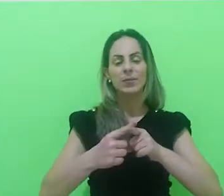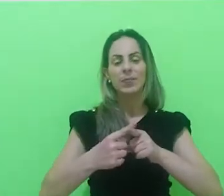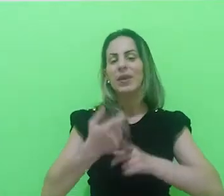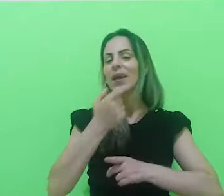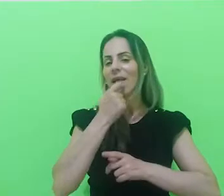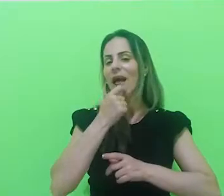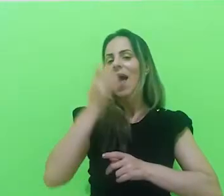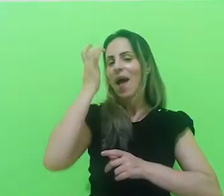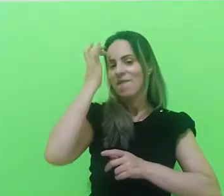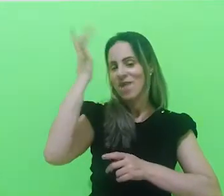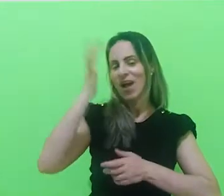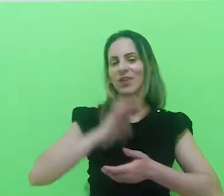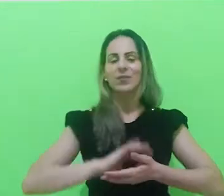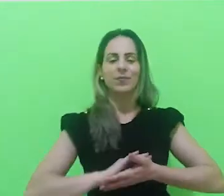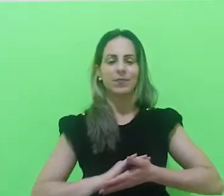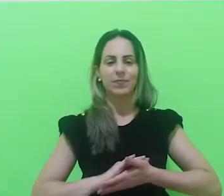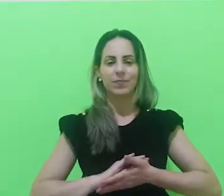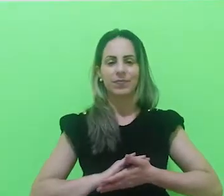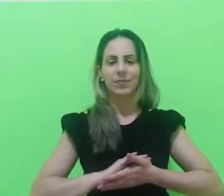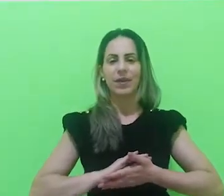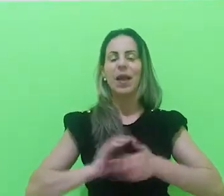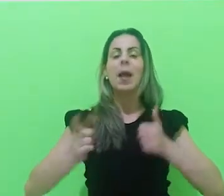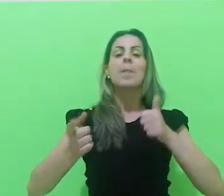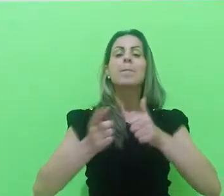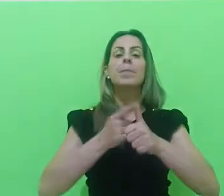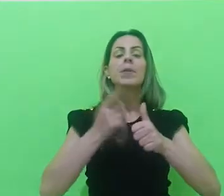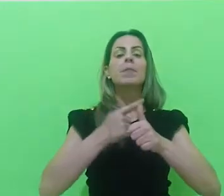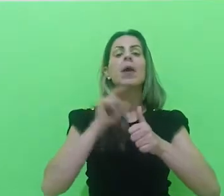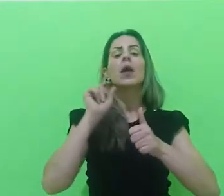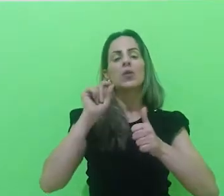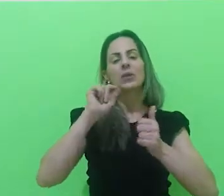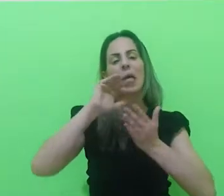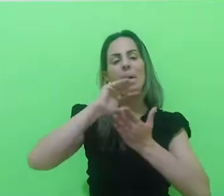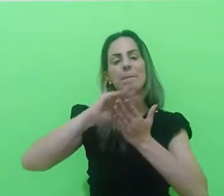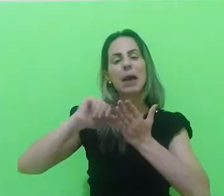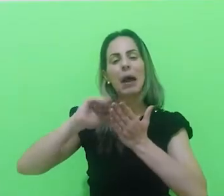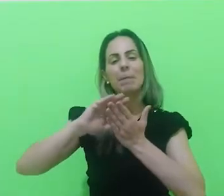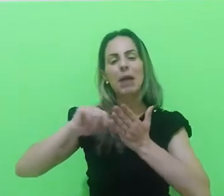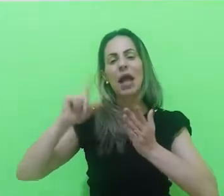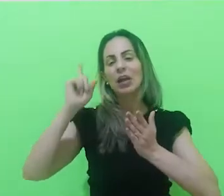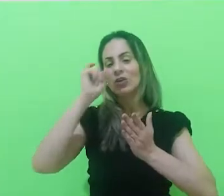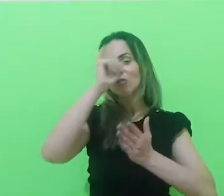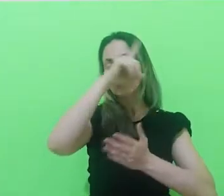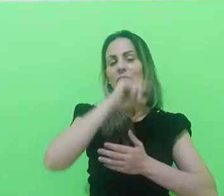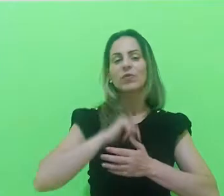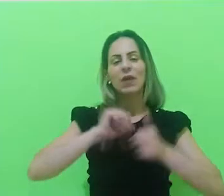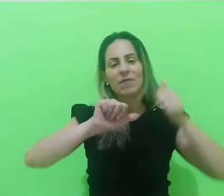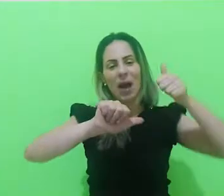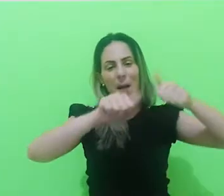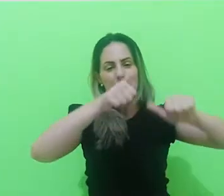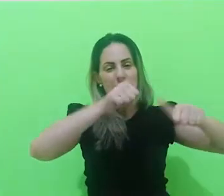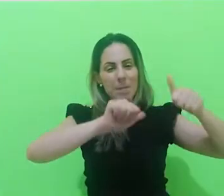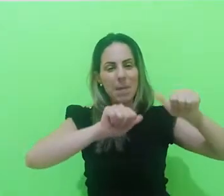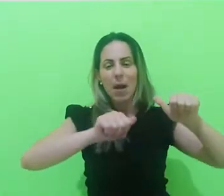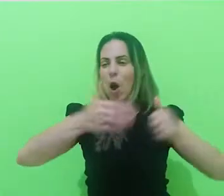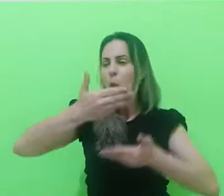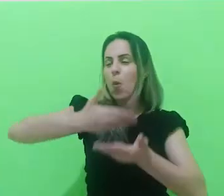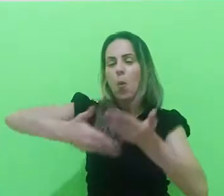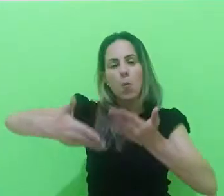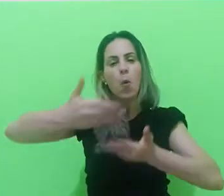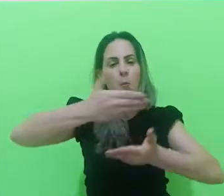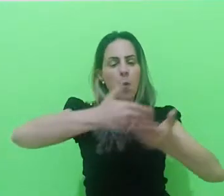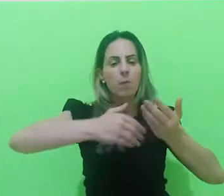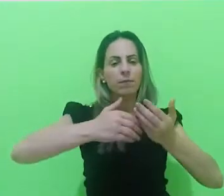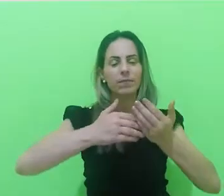muito fácil. Bom, primeiro que a gente elimina essas dificuldades. Por meio da análise transacional, que é um braço